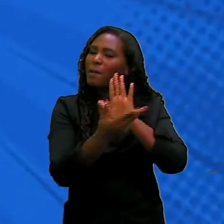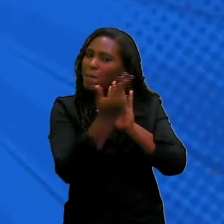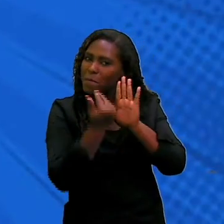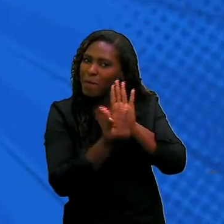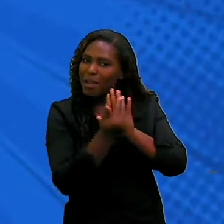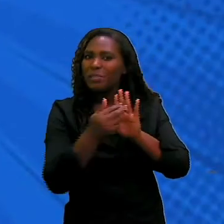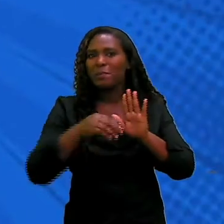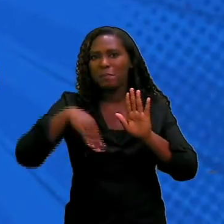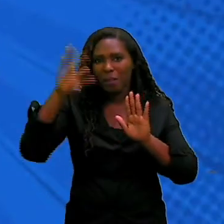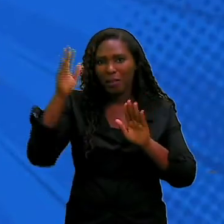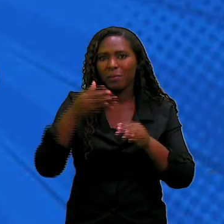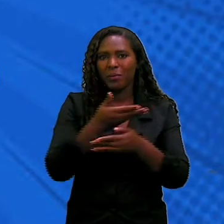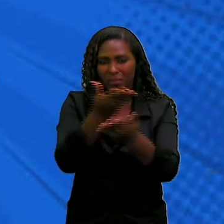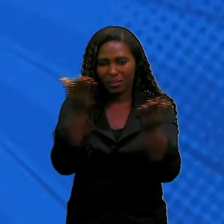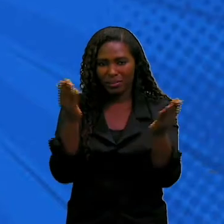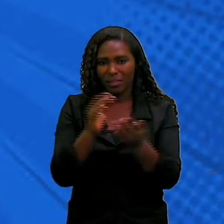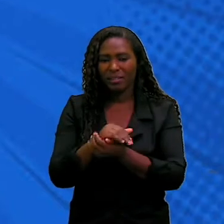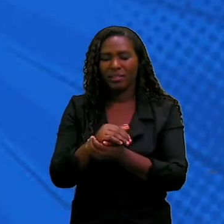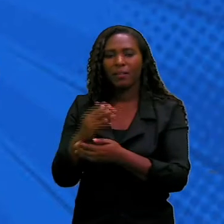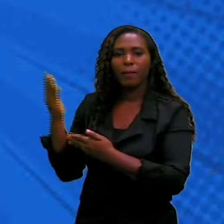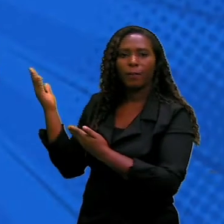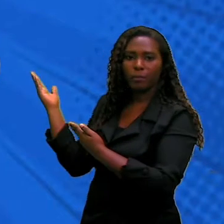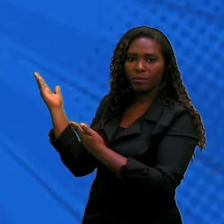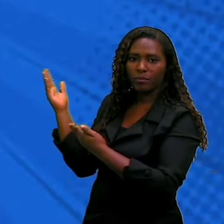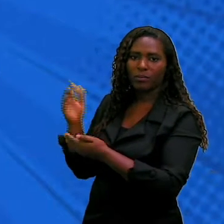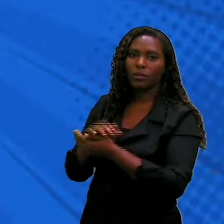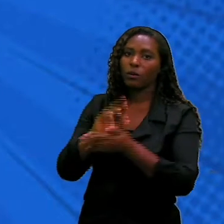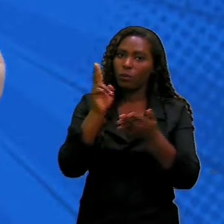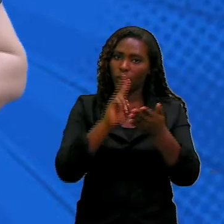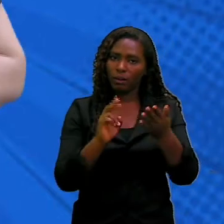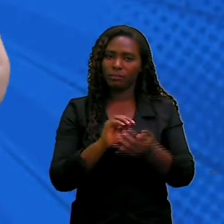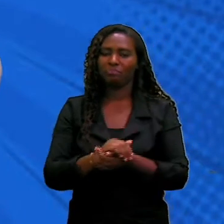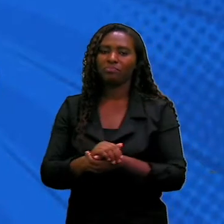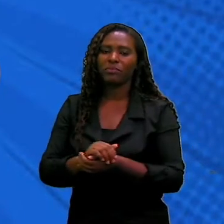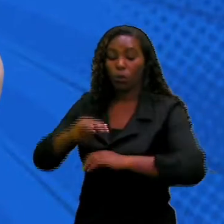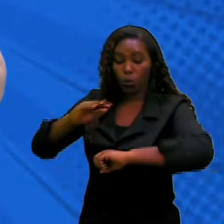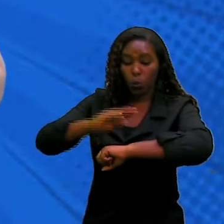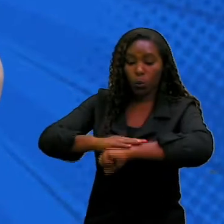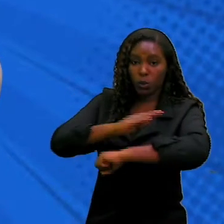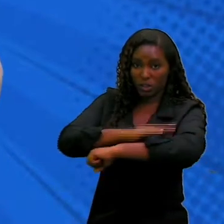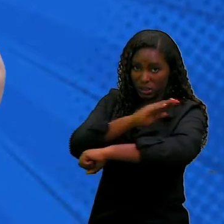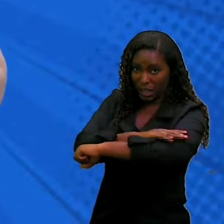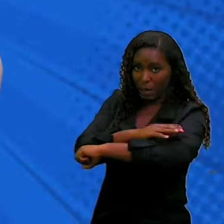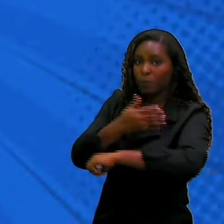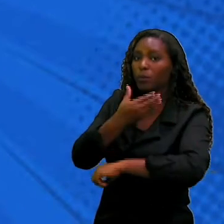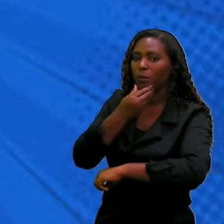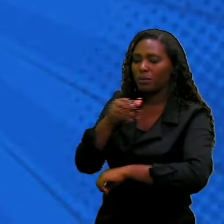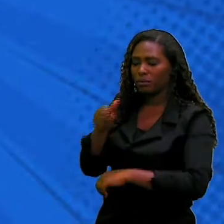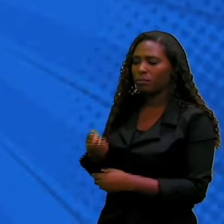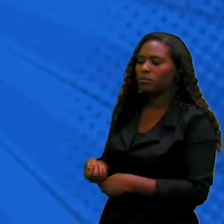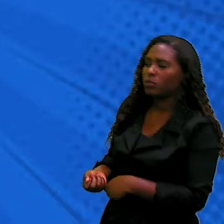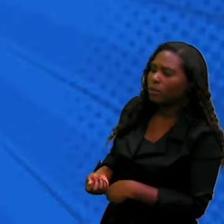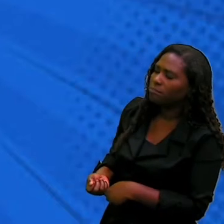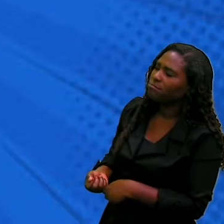Vamos ler? Olha lá para vocês verem que gracinha. Para mim, o melhor amigo do ser humano é o